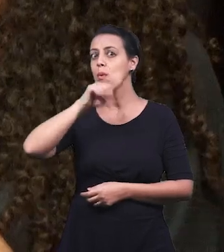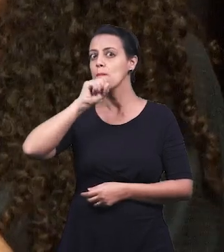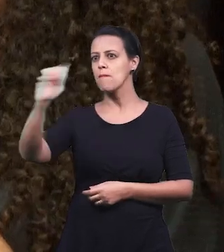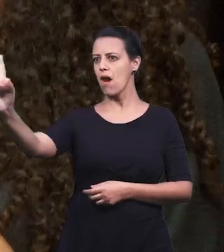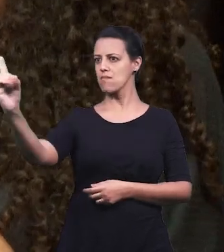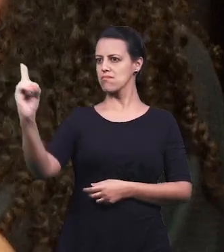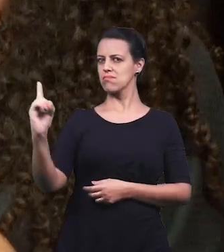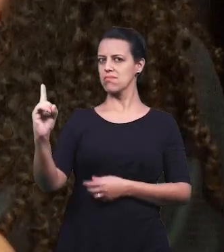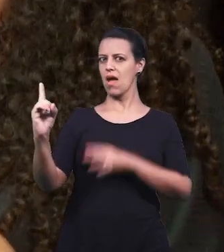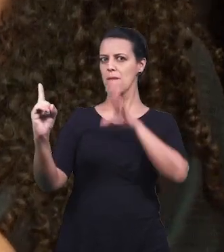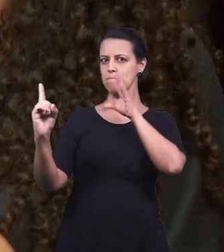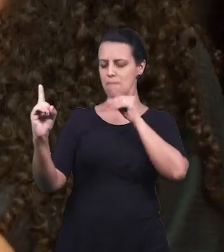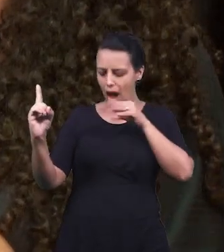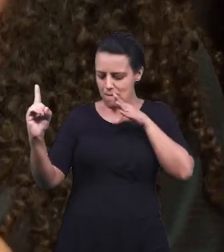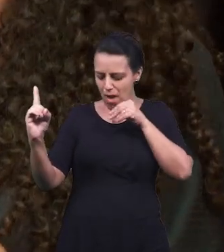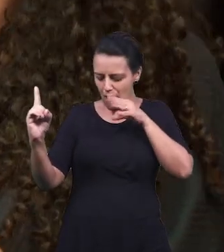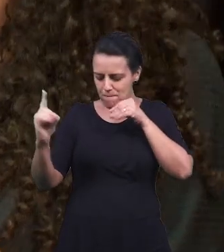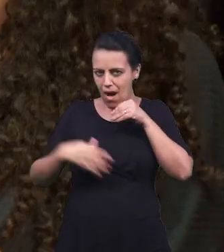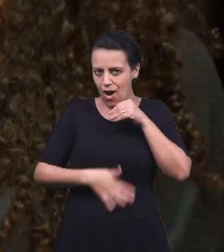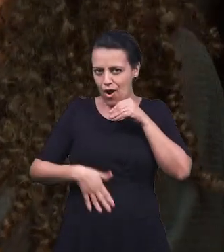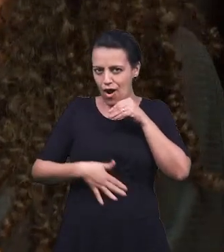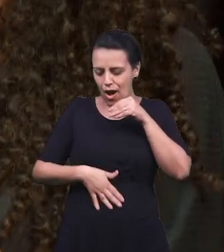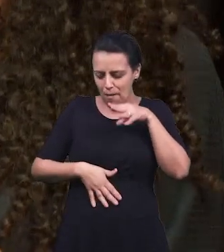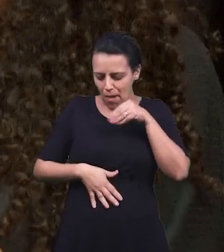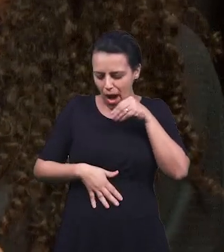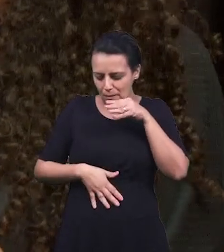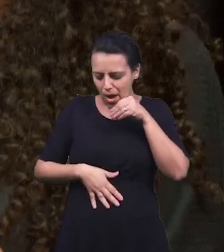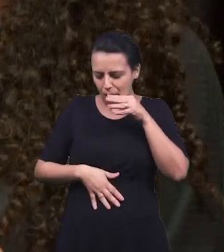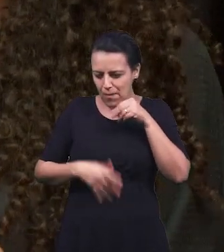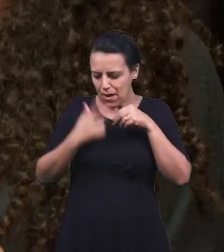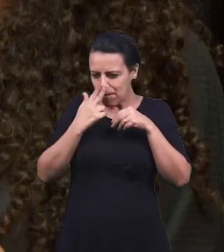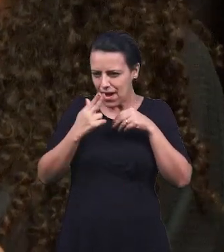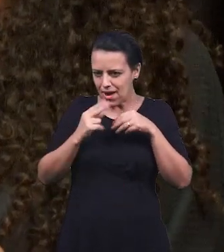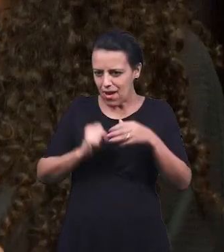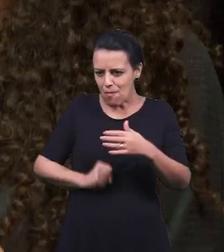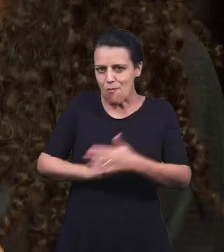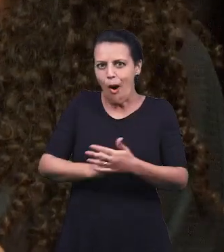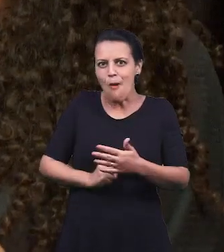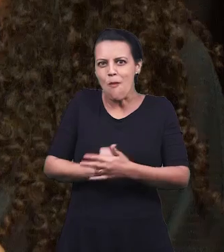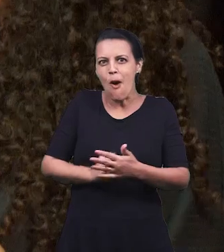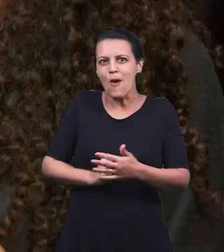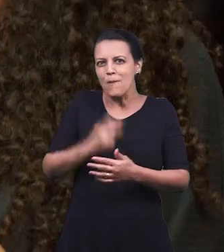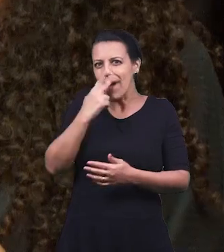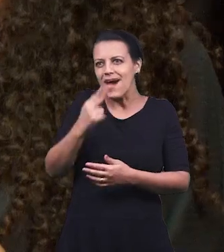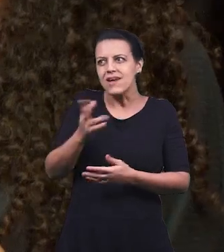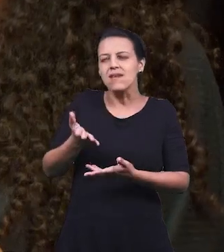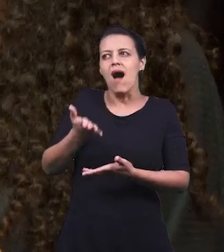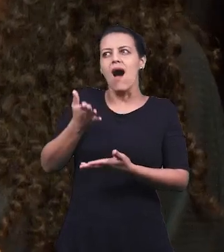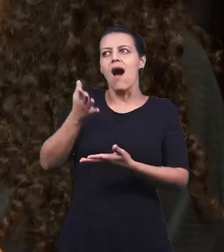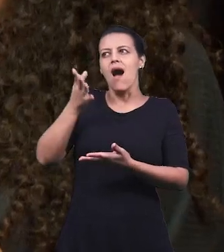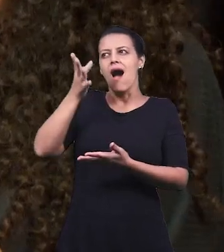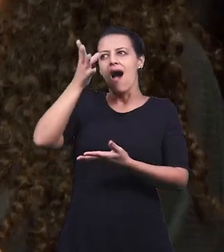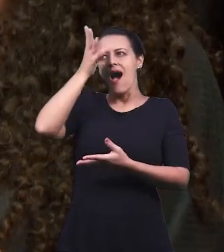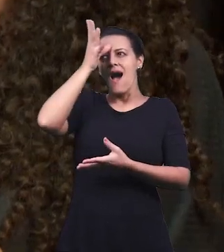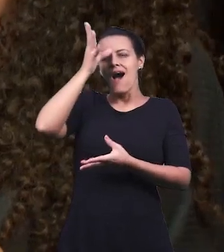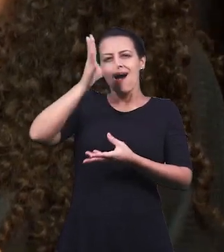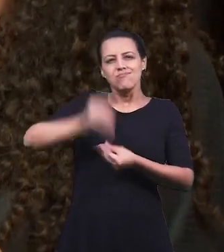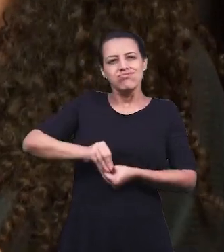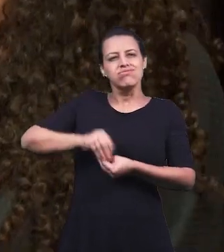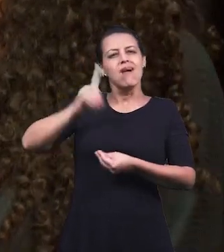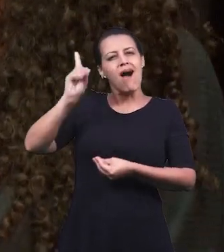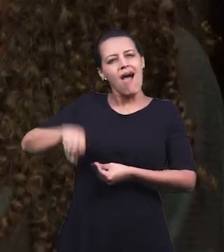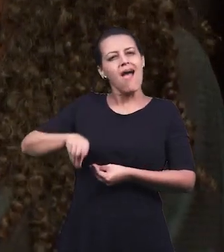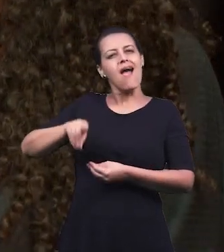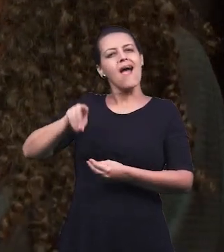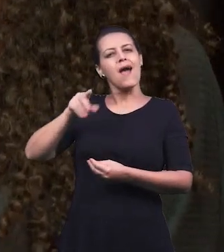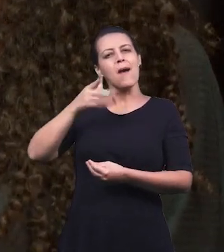casa e começa a falar com aquele bebê que ainda está no ventre. E aí, quando nasce, o bebê já sabe que aquela voz é a